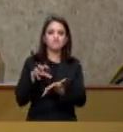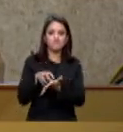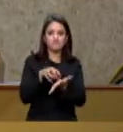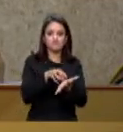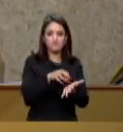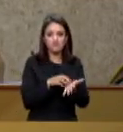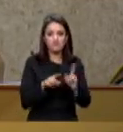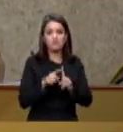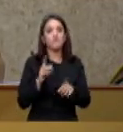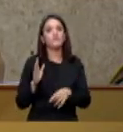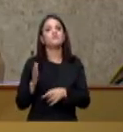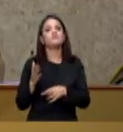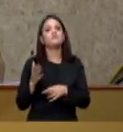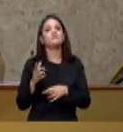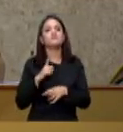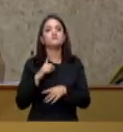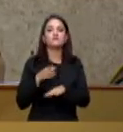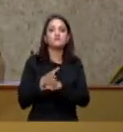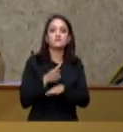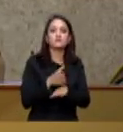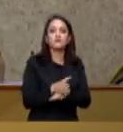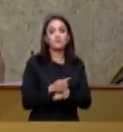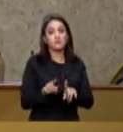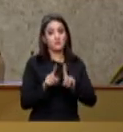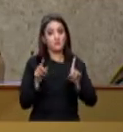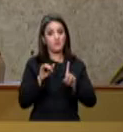seus dispositivos não perpassam pela